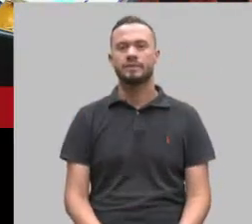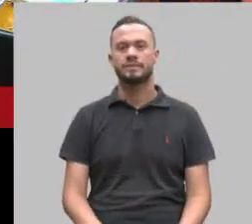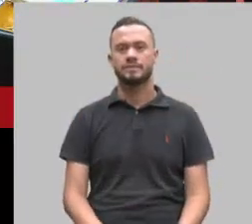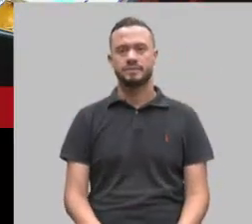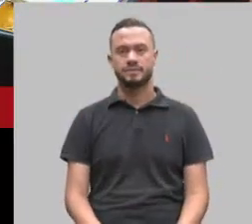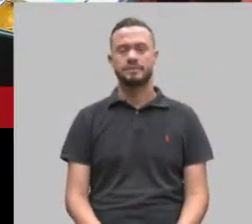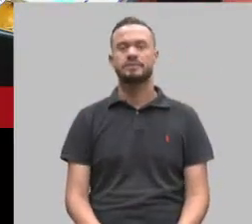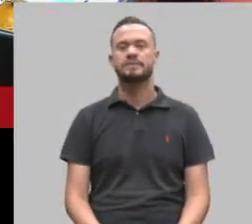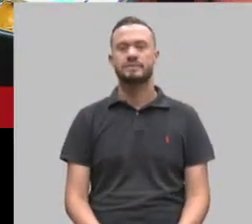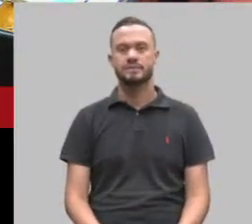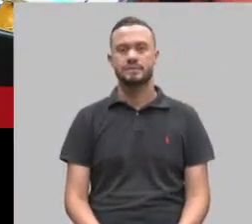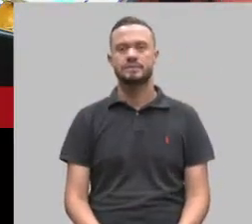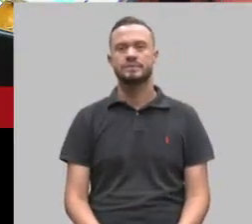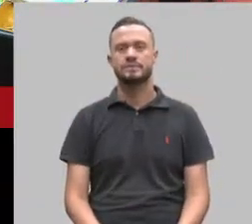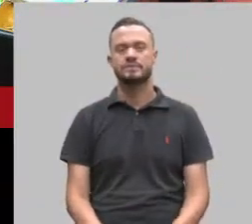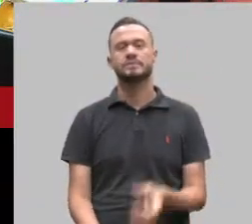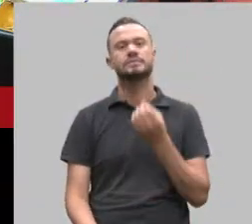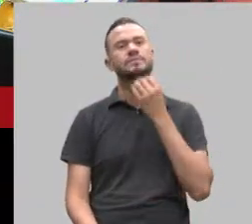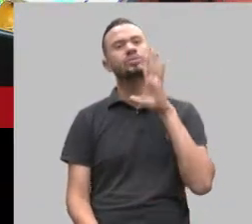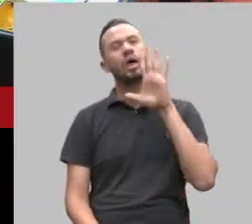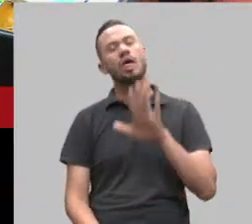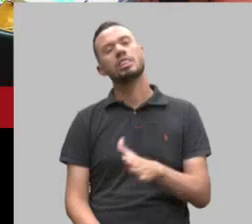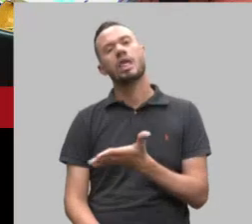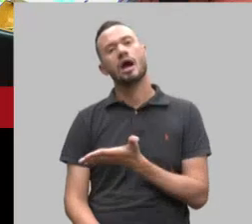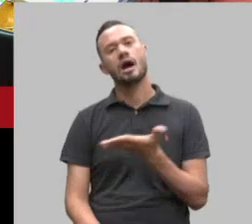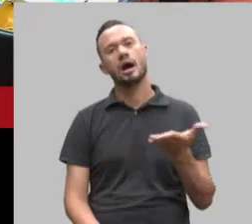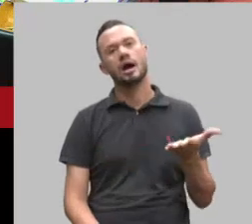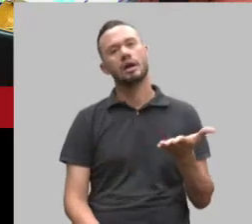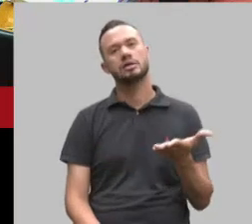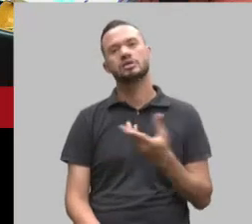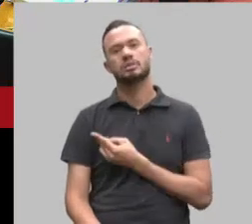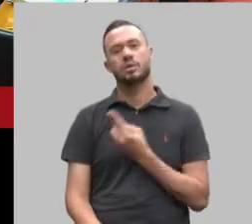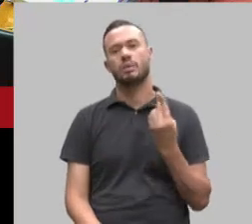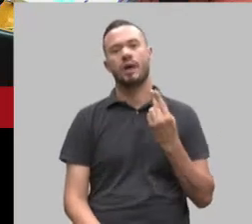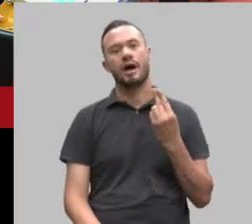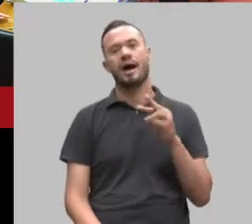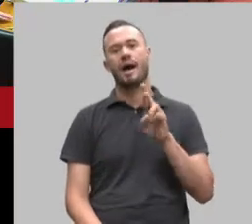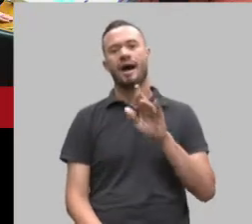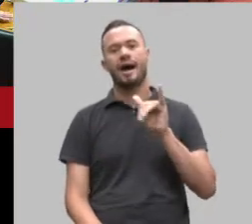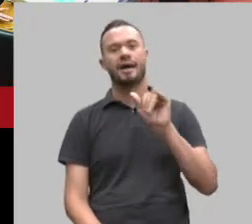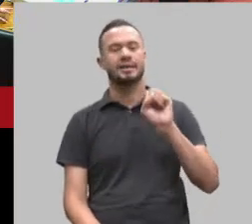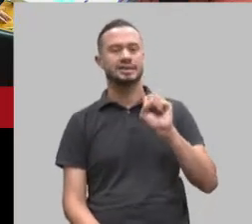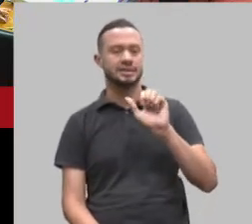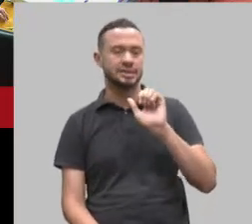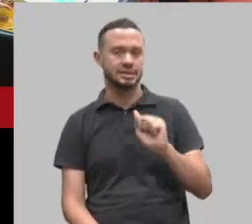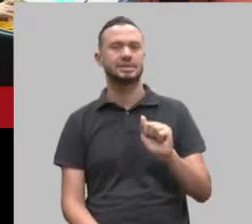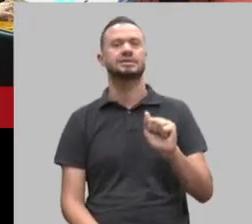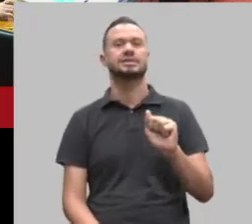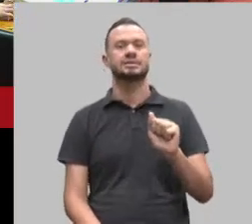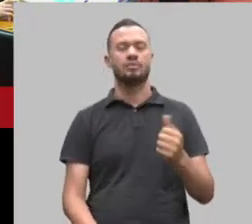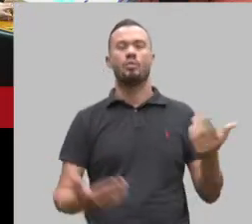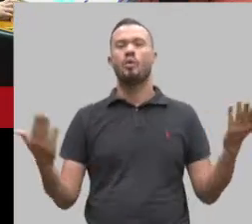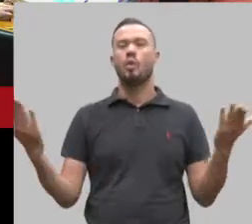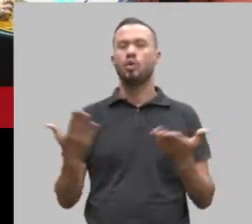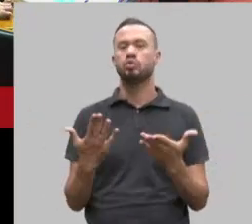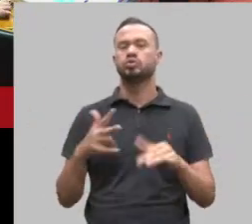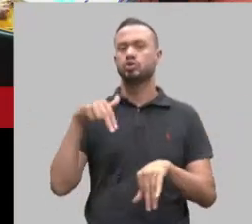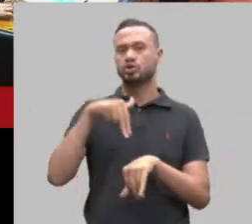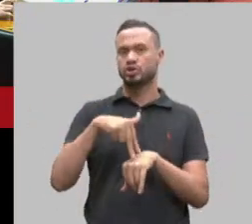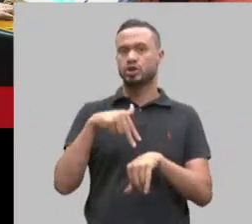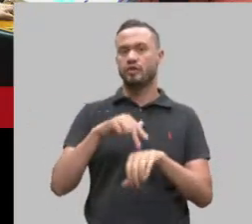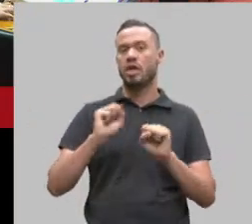proposta Boa tarde a todos eu sou a Raísa lote de Ubá e e eu venho defender essa